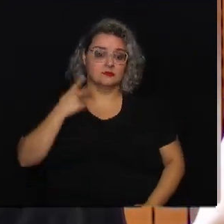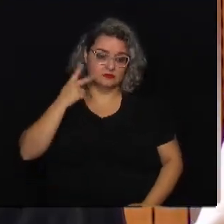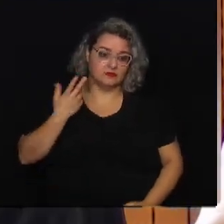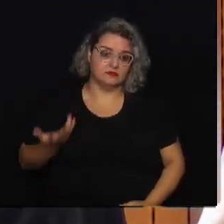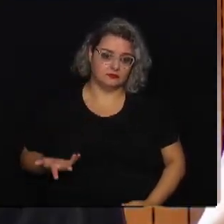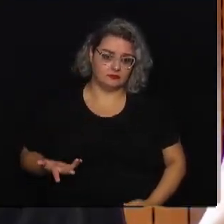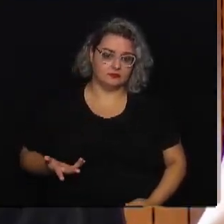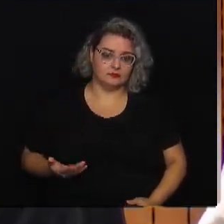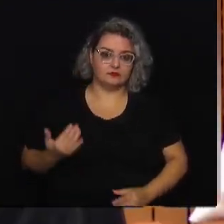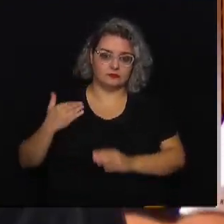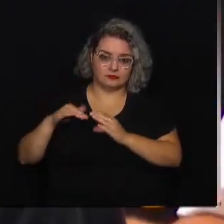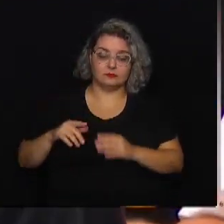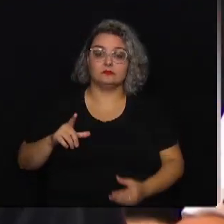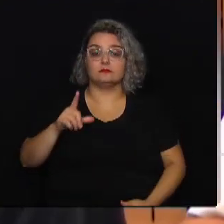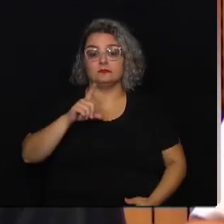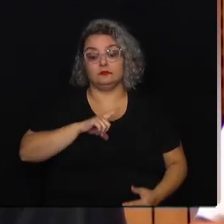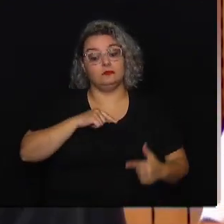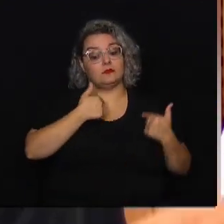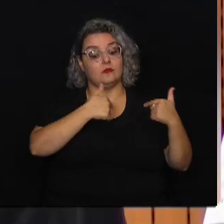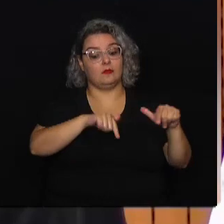parlamentares. Tem trabalhado